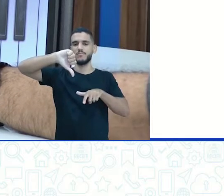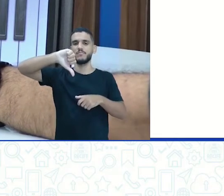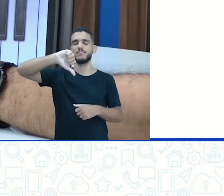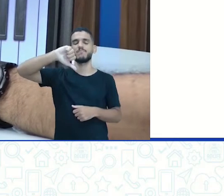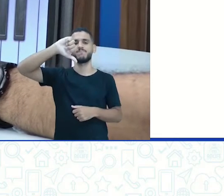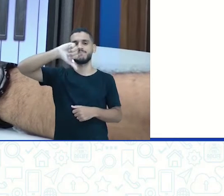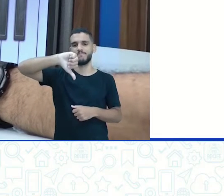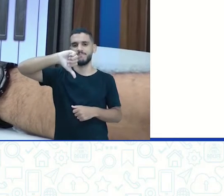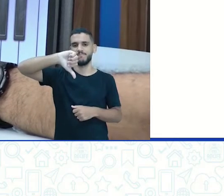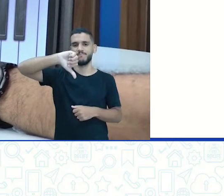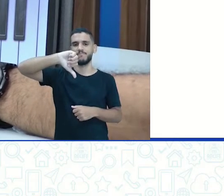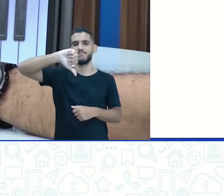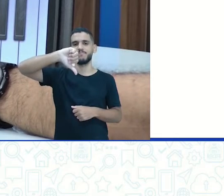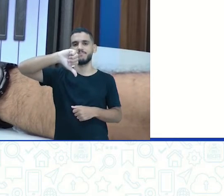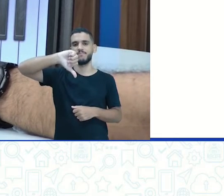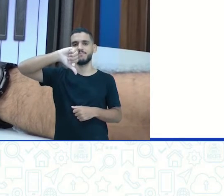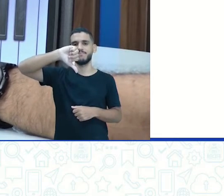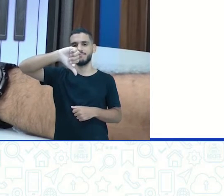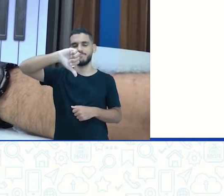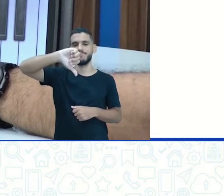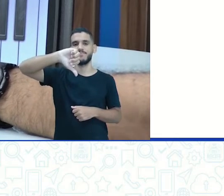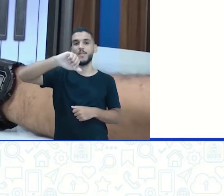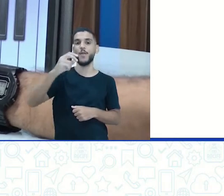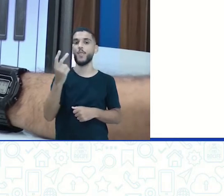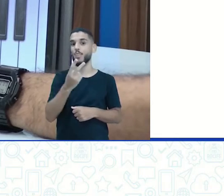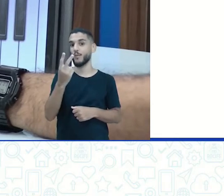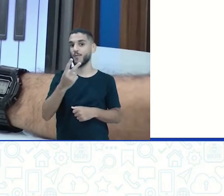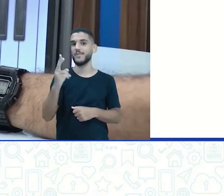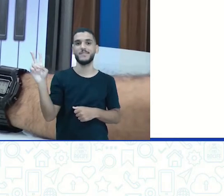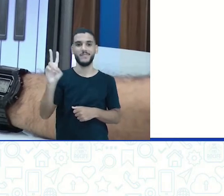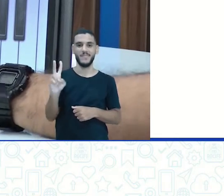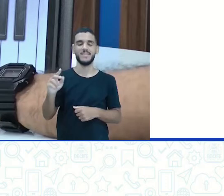Ré, Mi, Fá, Fá, Fá.